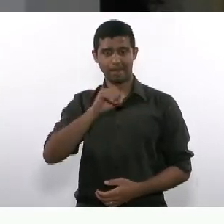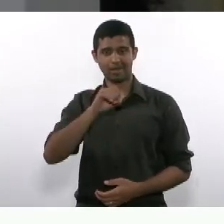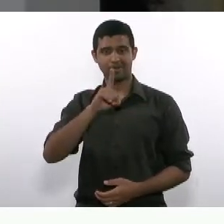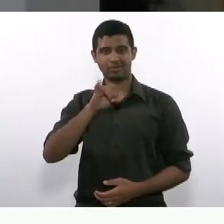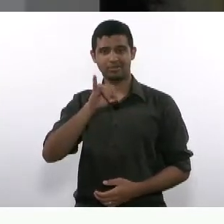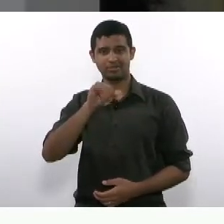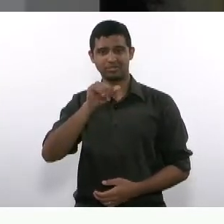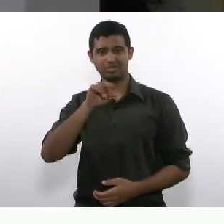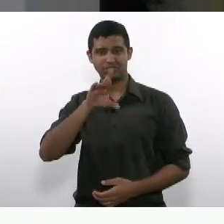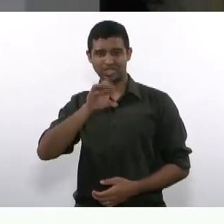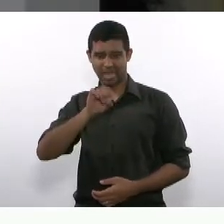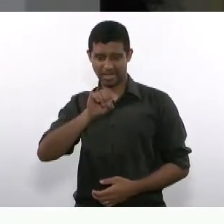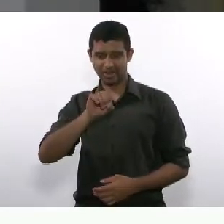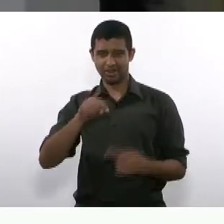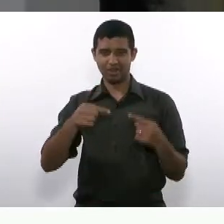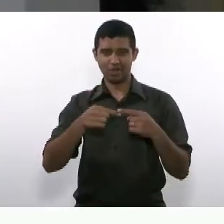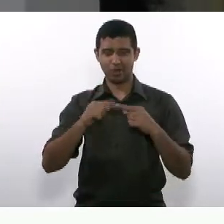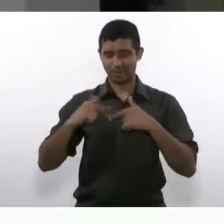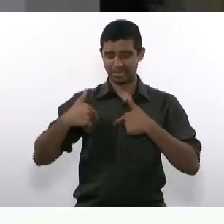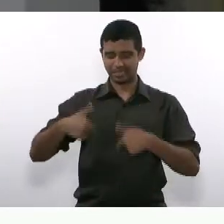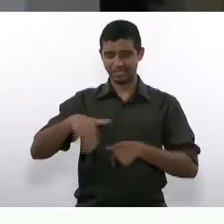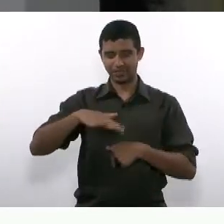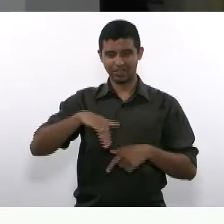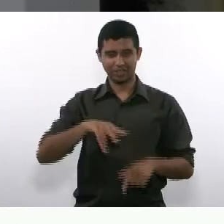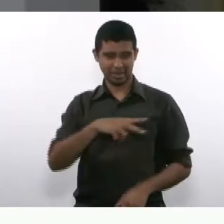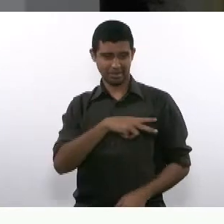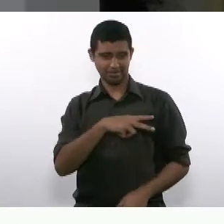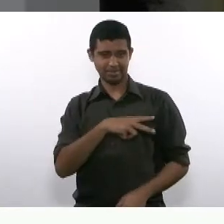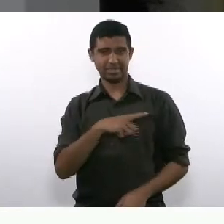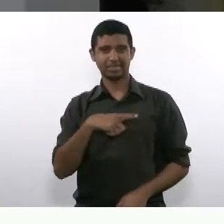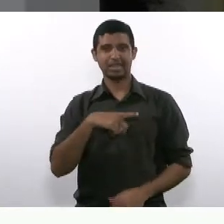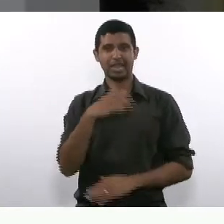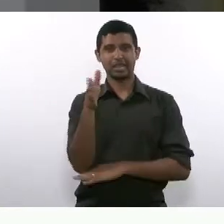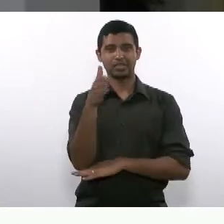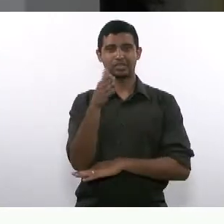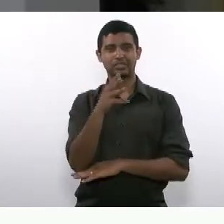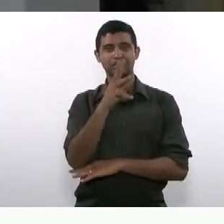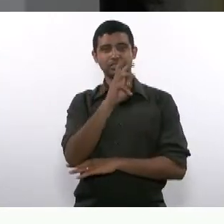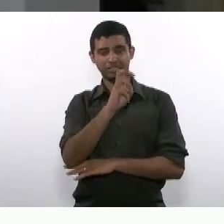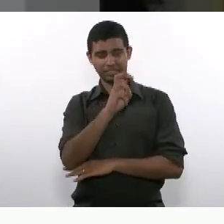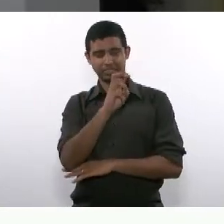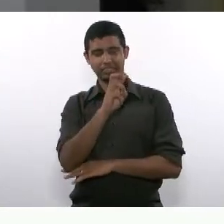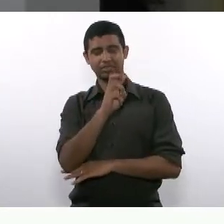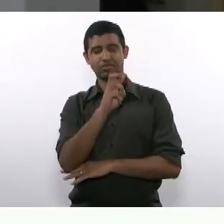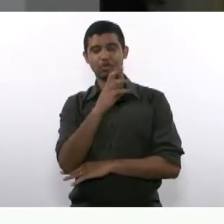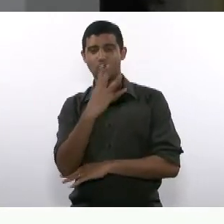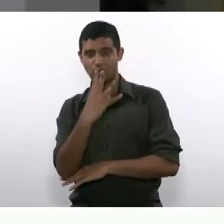iniciativa privada. Os hotéis 5, 4, 3 e 2 estrelas